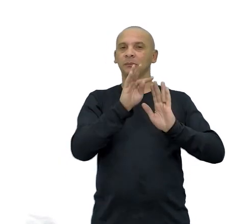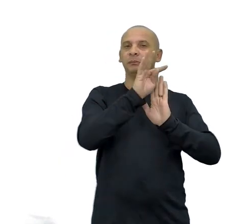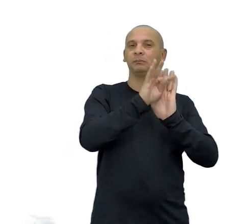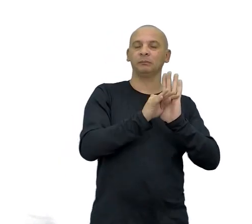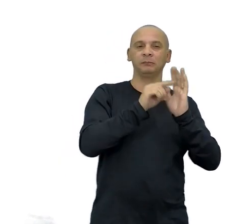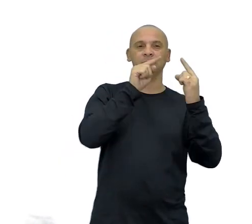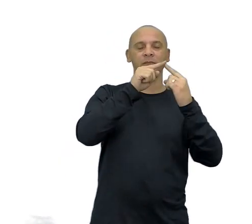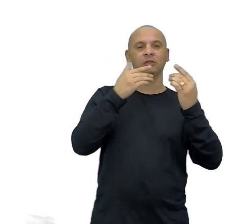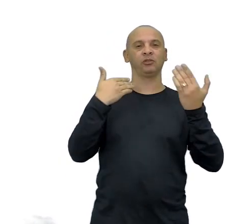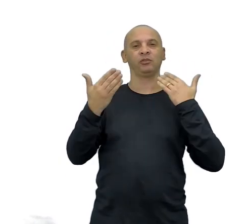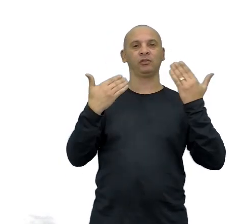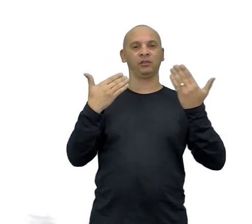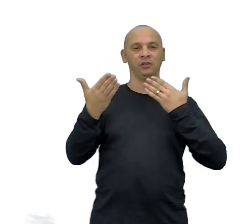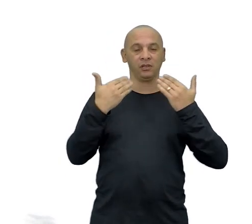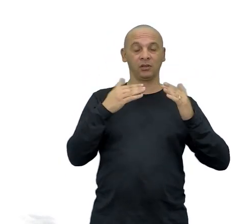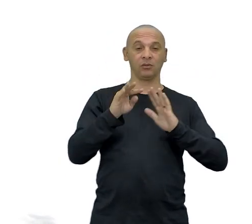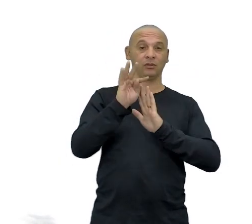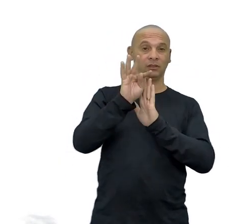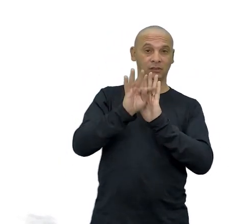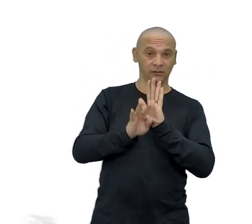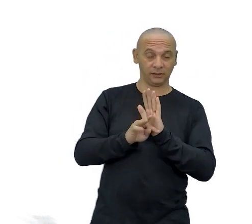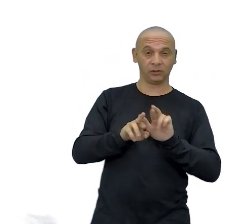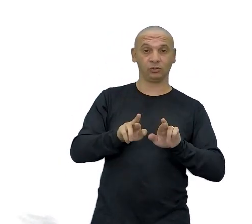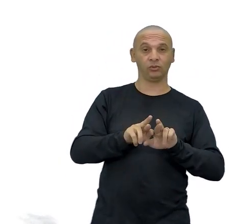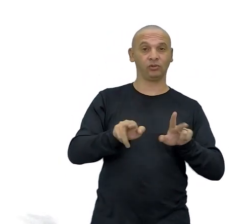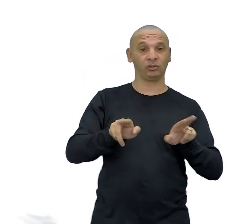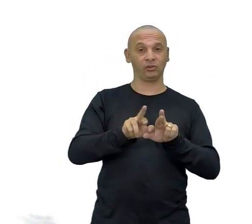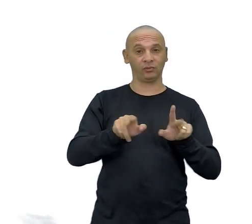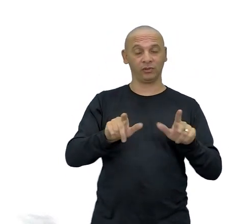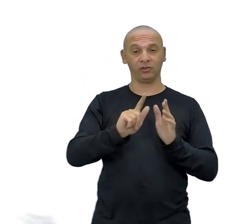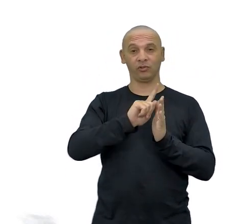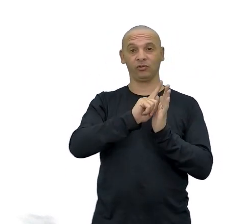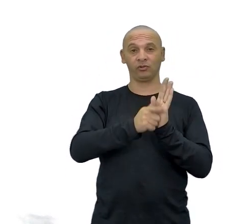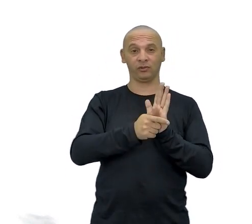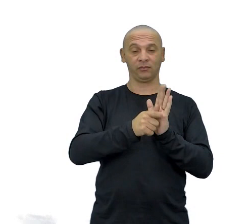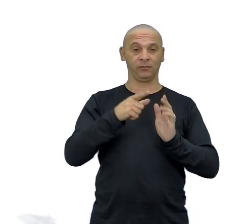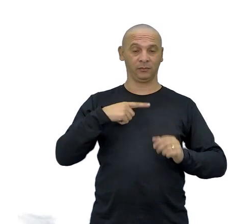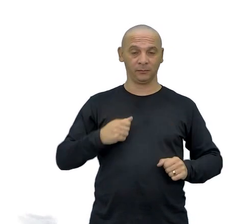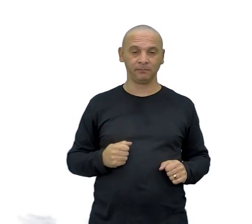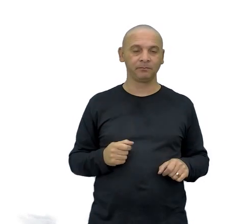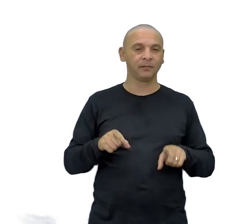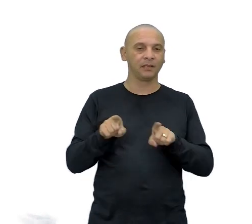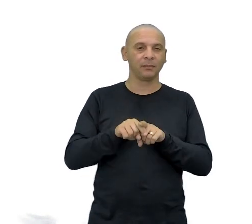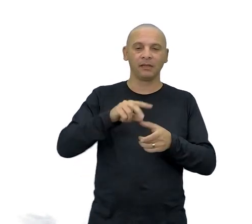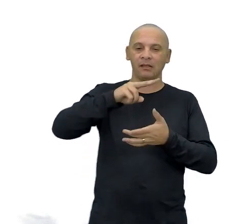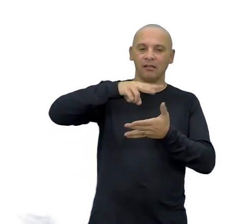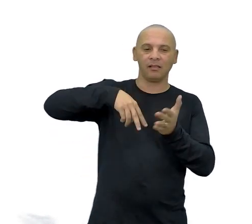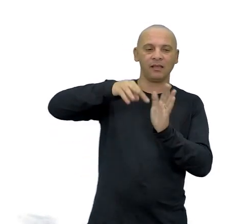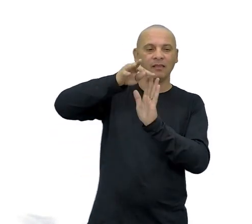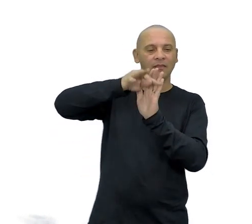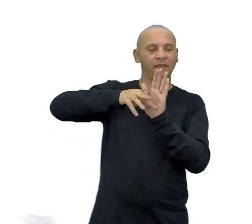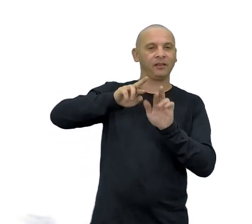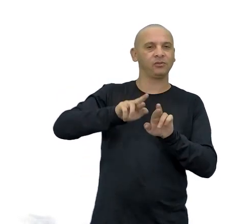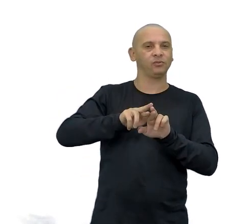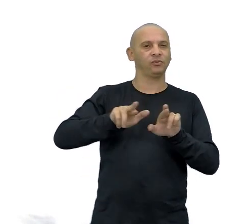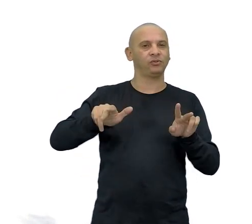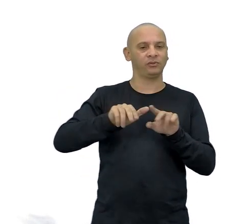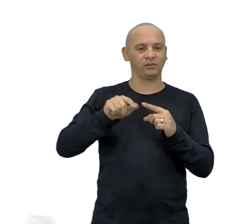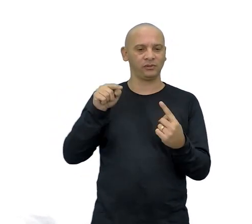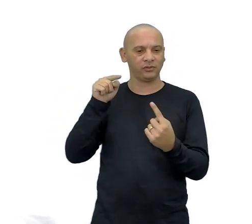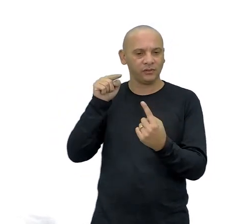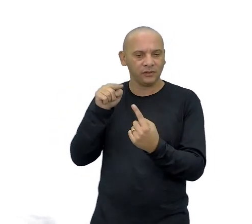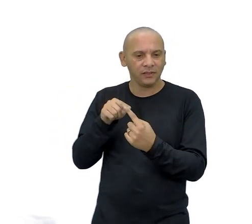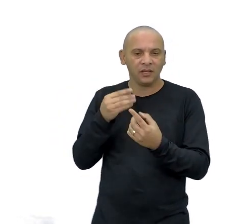os diálogos entre textos de diferentes gêneros textuais, ler textos de diferentes gêneros